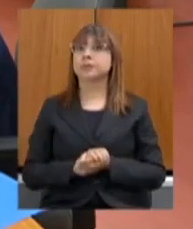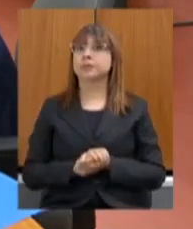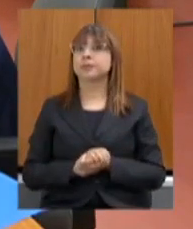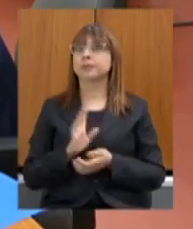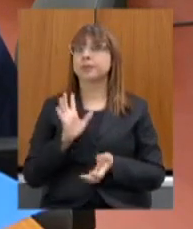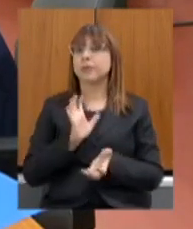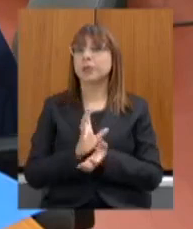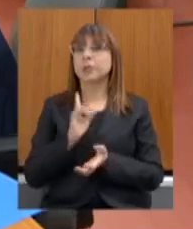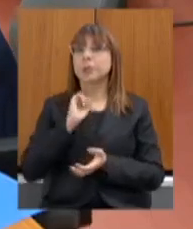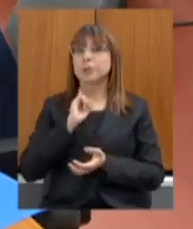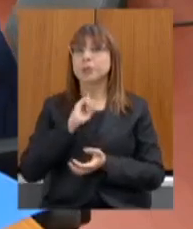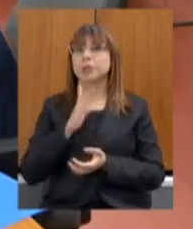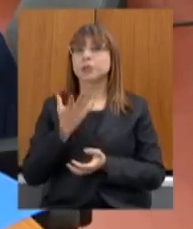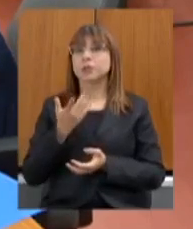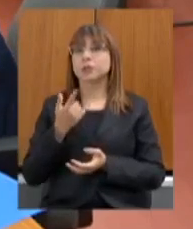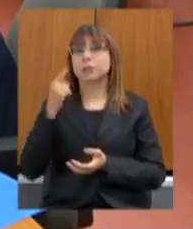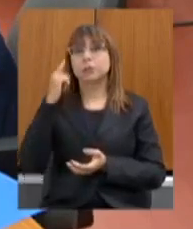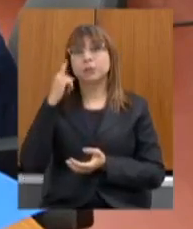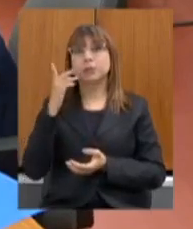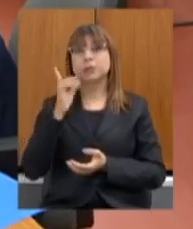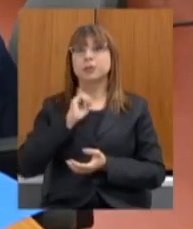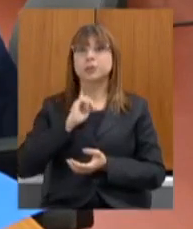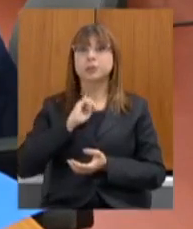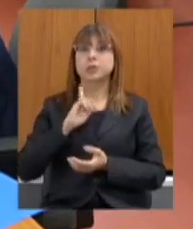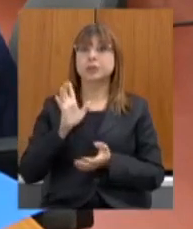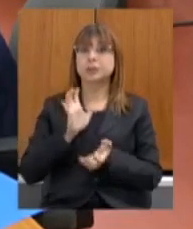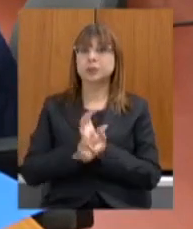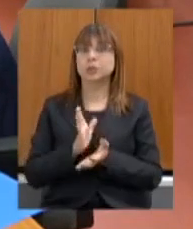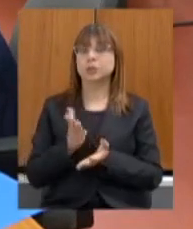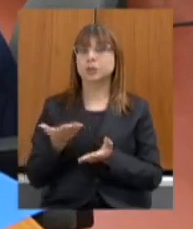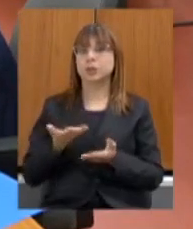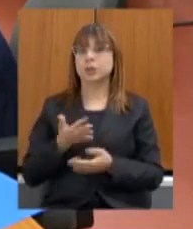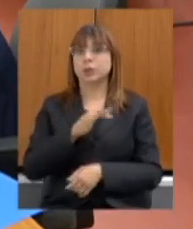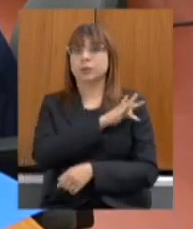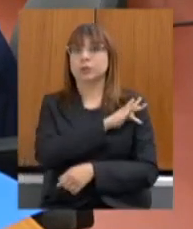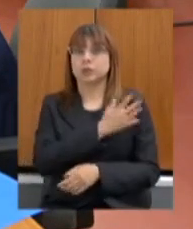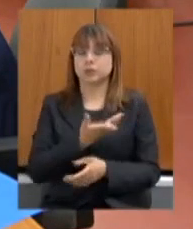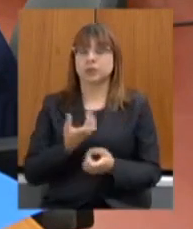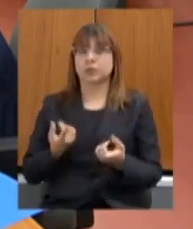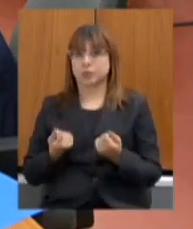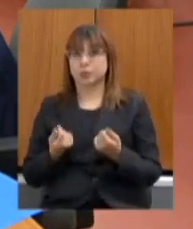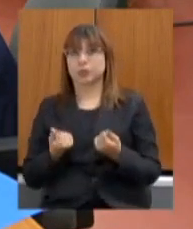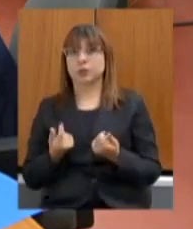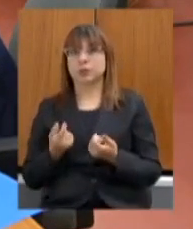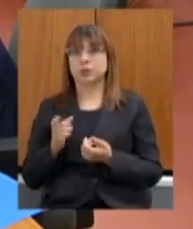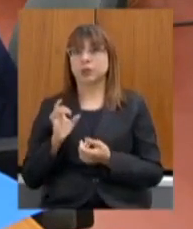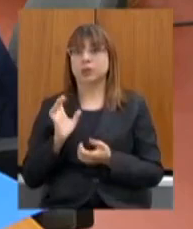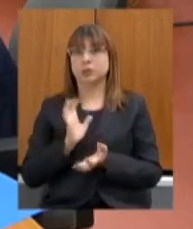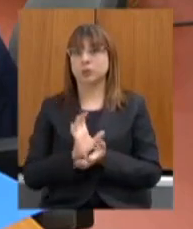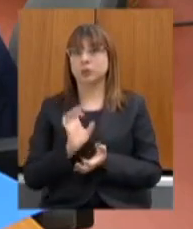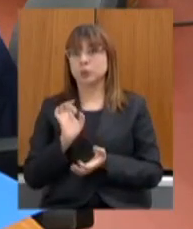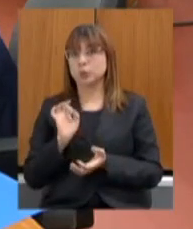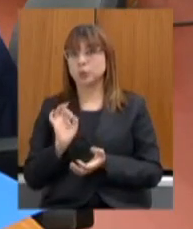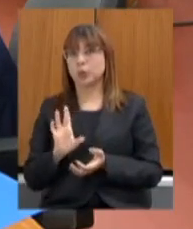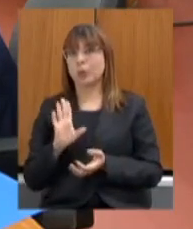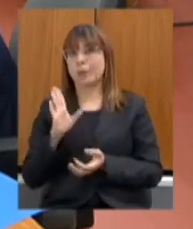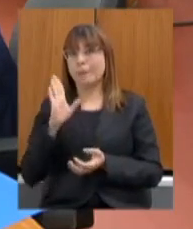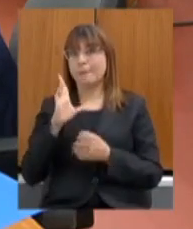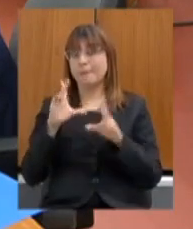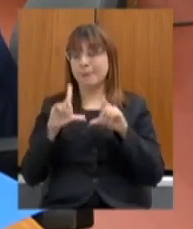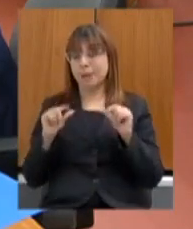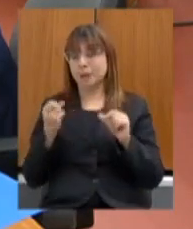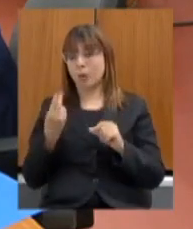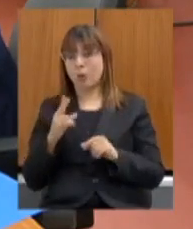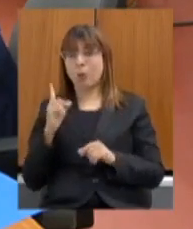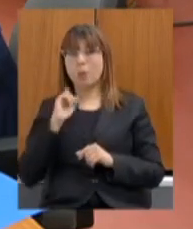eu acho que Minas Gerais se encontra numa situação fiscal hoje que a solução não está nem só em Brasília, nem só em Minas. Nós precisamos trabalhar